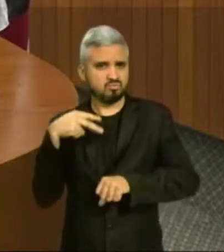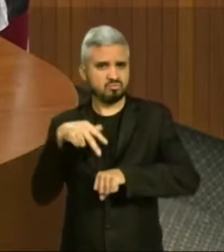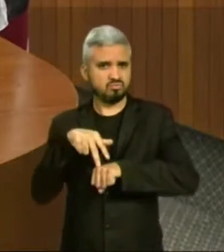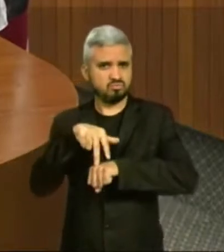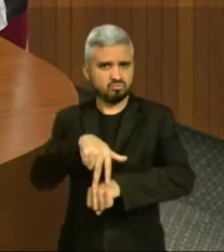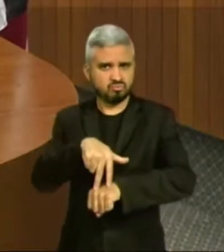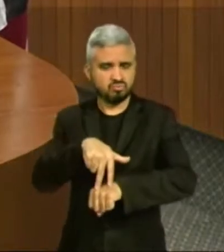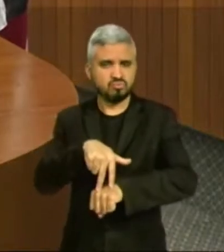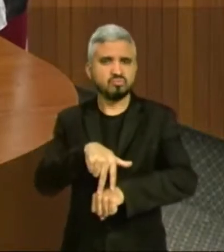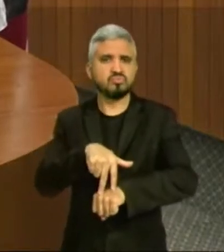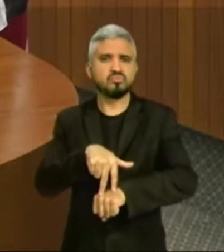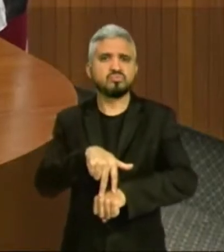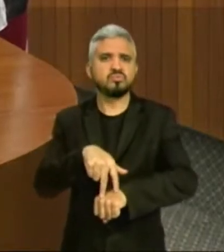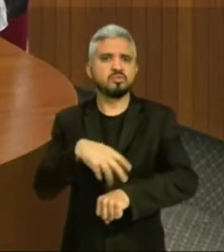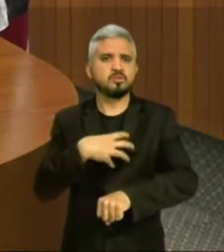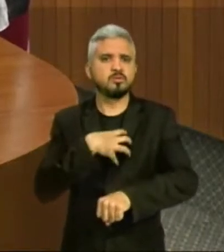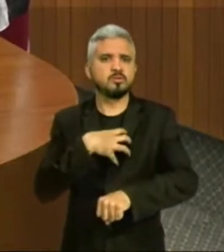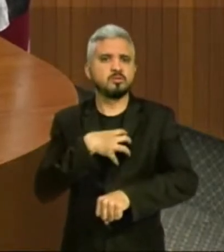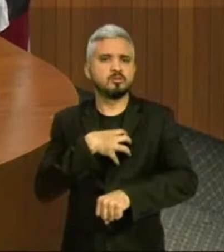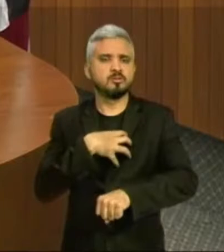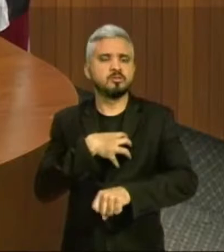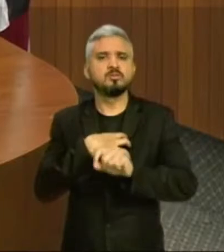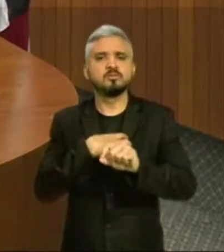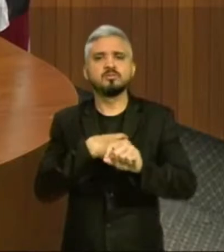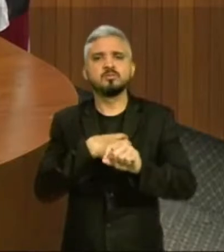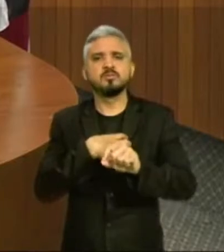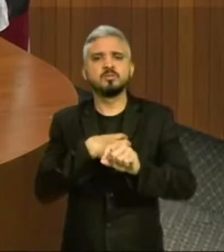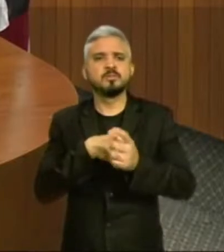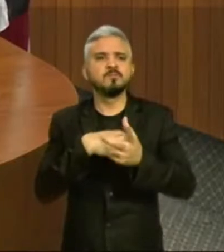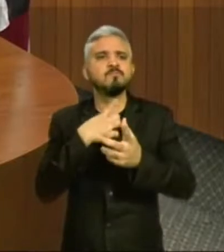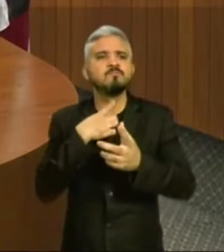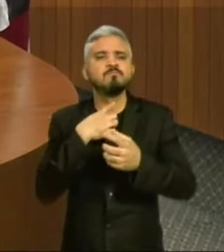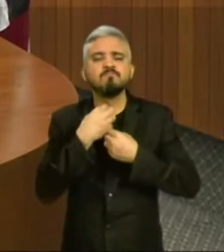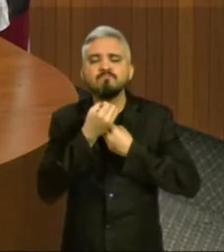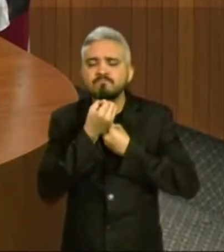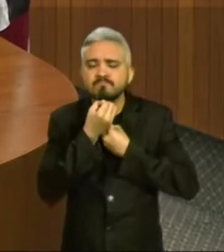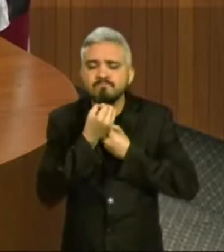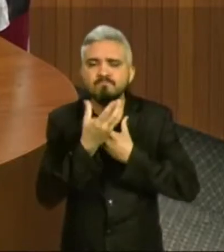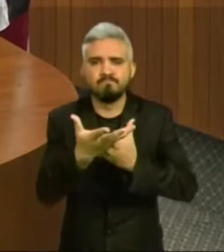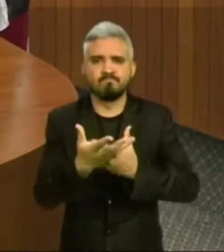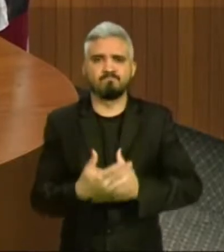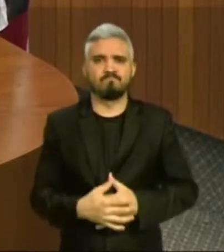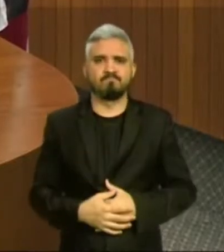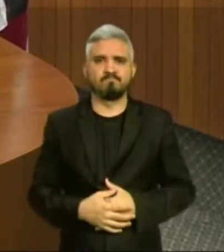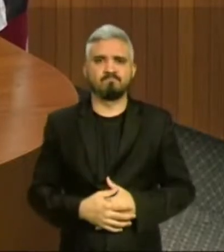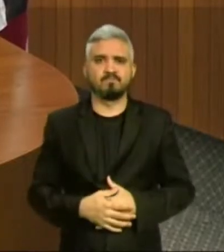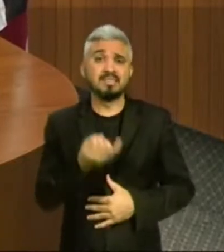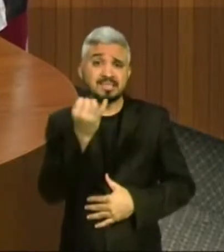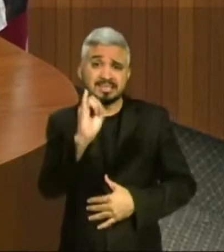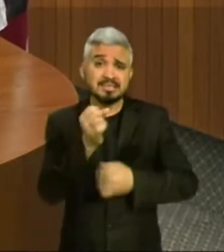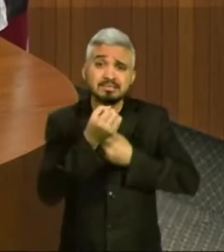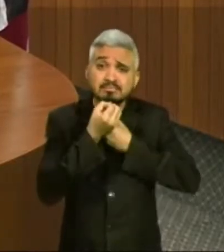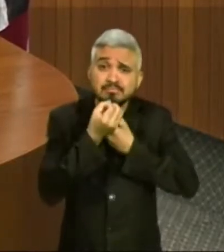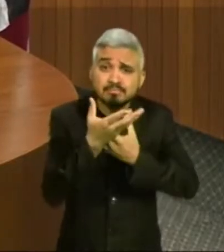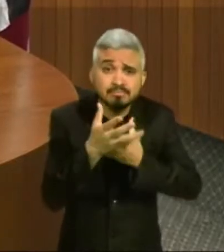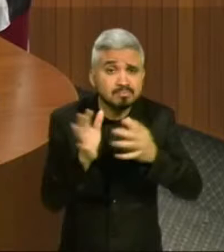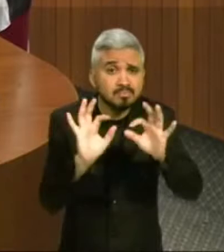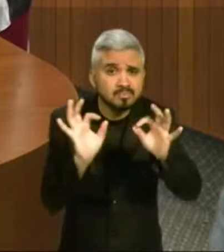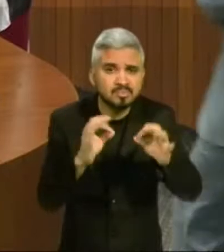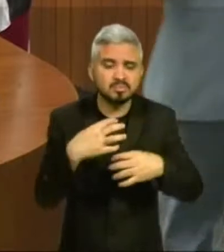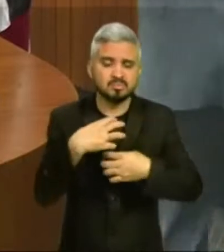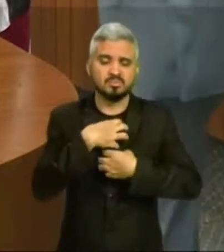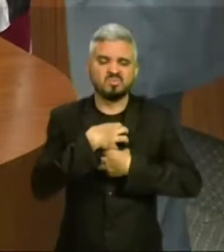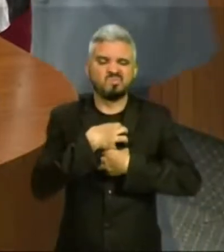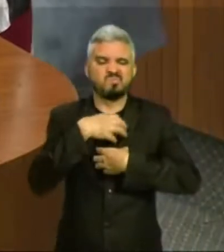mal por omissão, se não viesse hoje essa tribuna fazer dois desagravos a duas